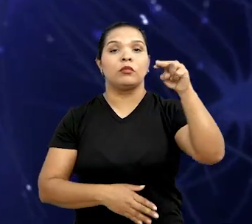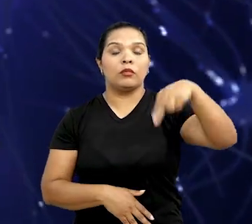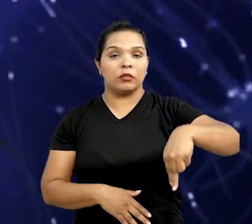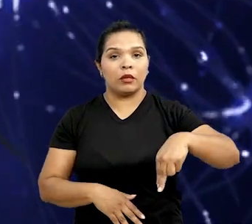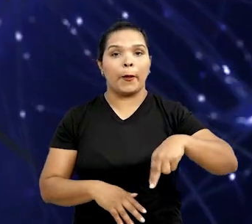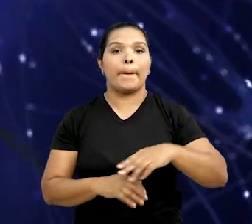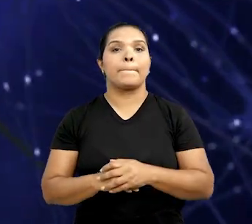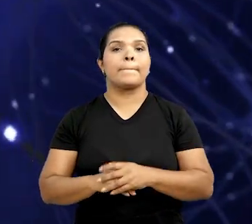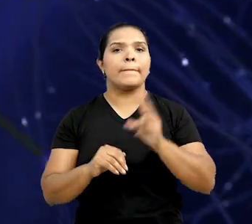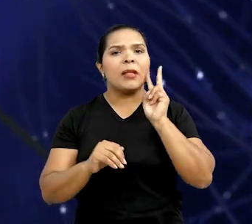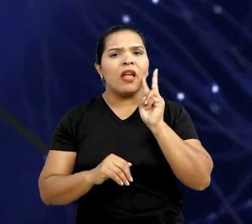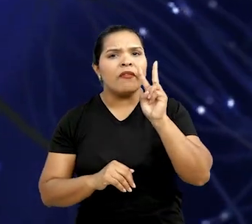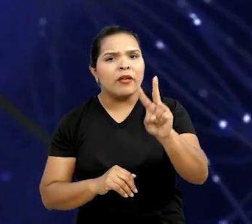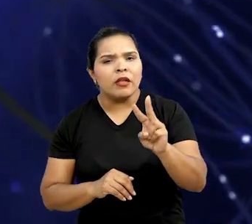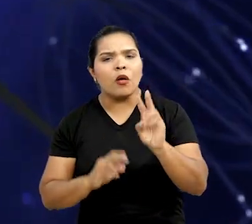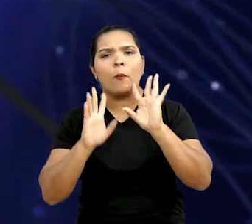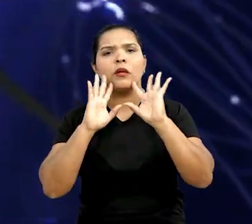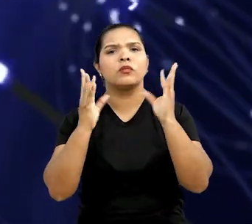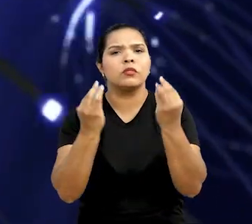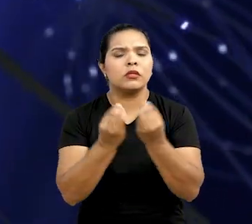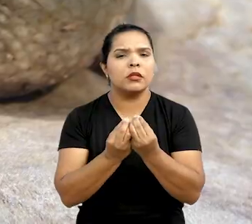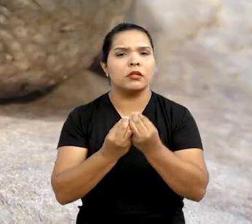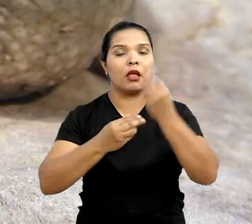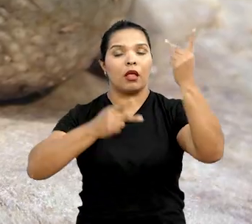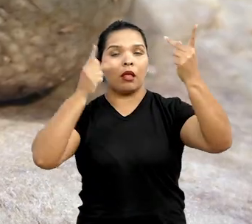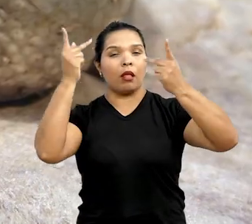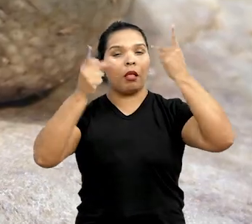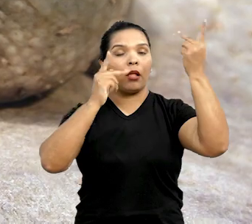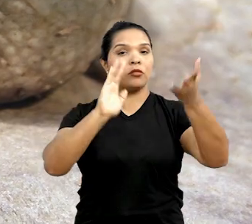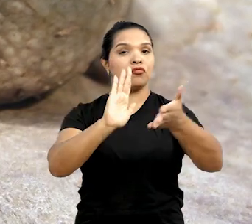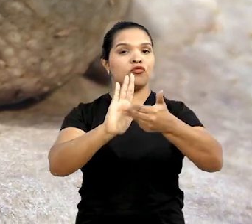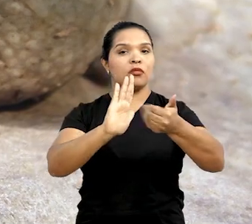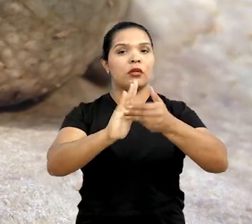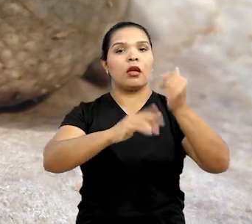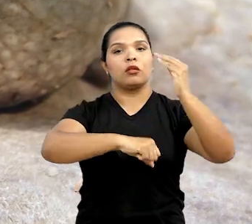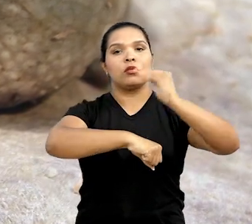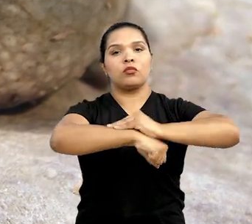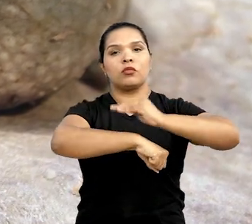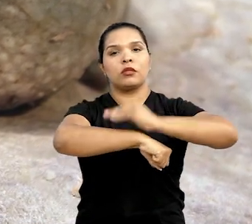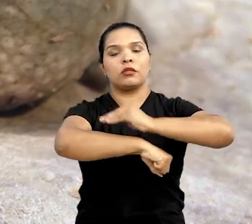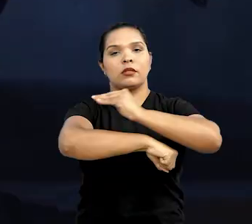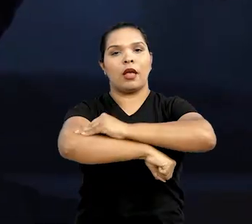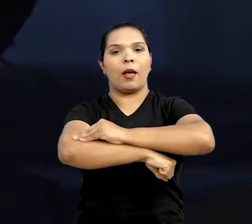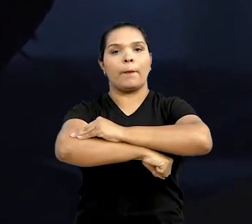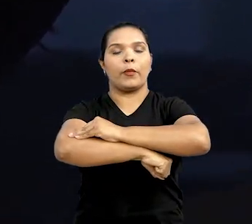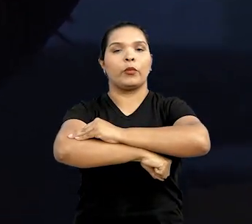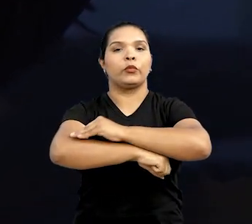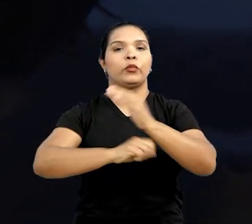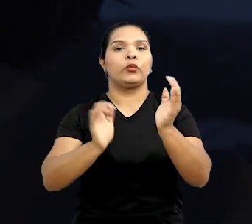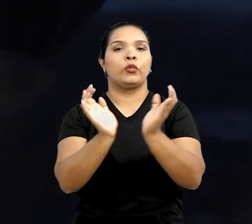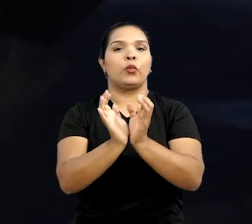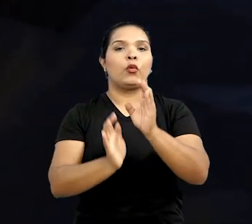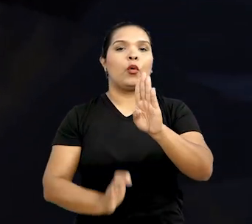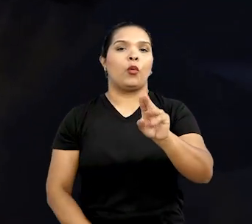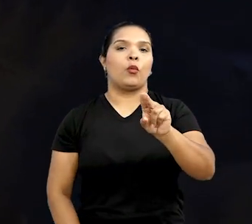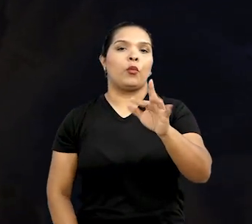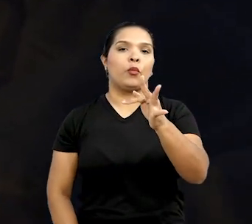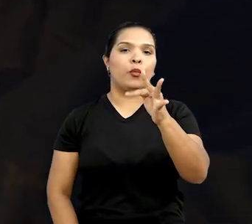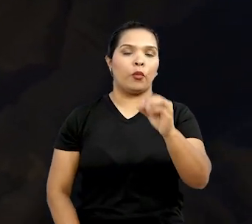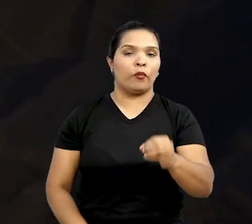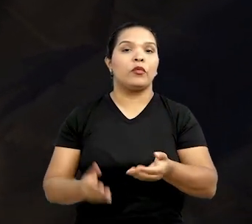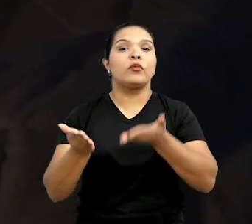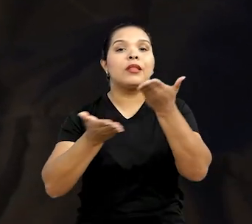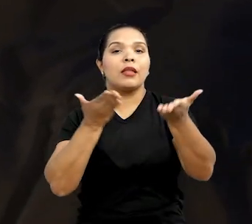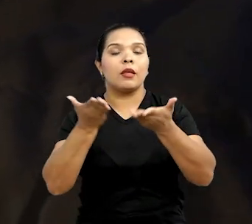os efeitos de uma substância psicodélica retirada de sapos da espécie bufo e a atuação dele no tratamento